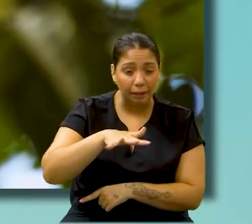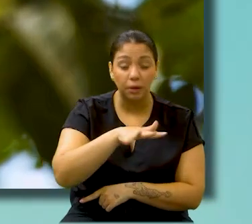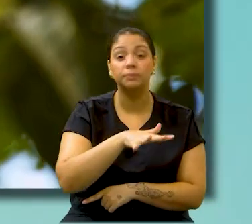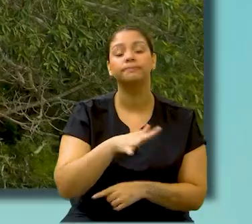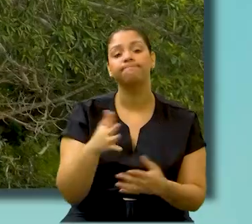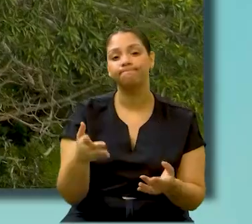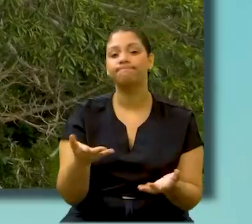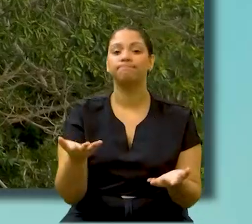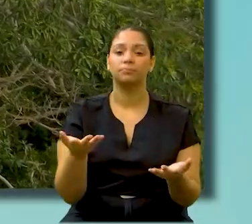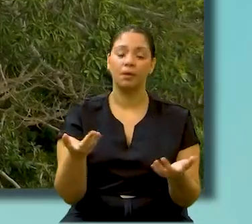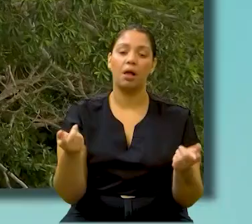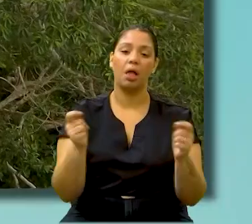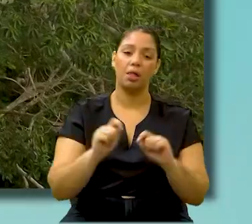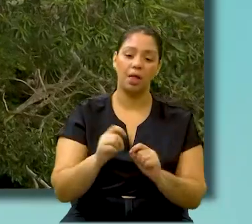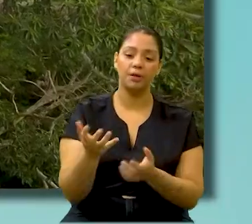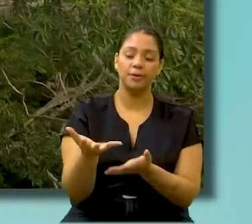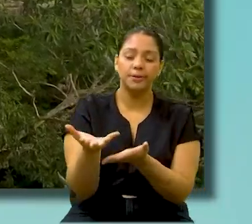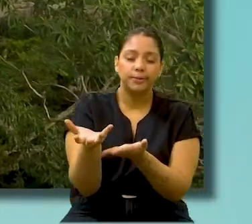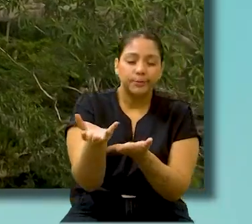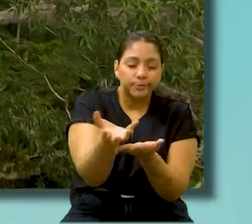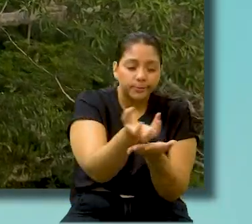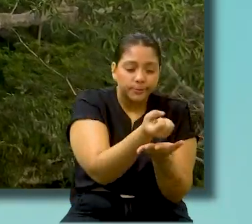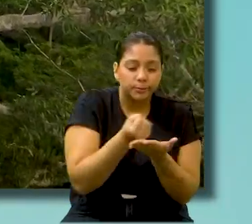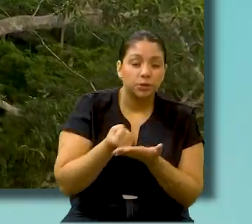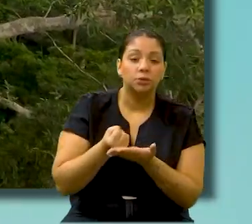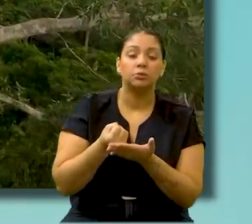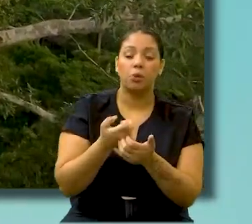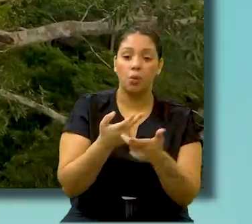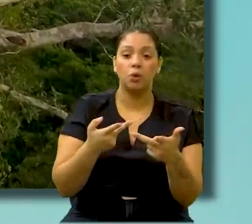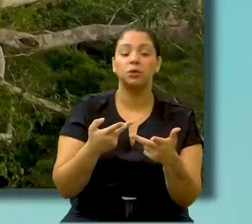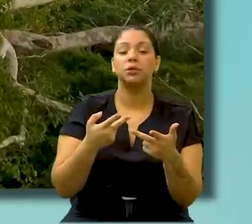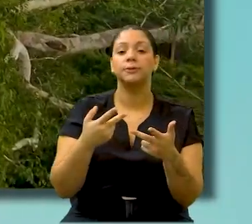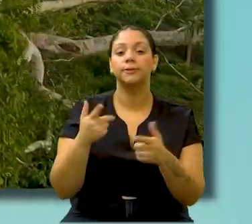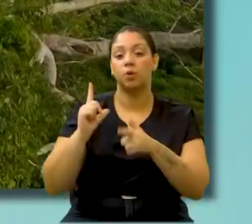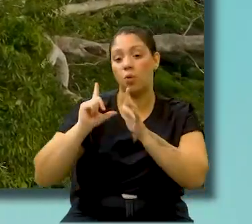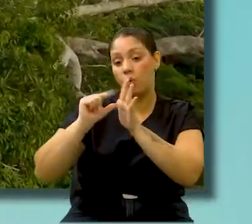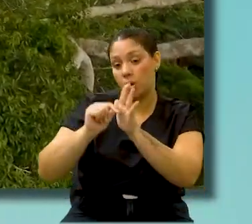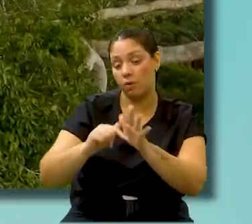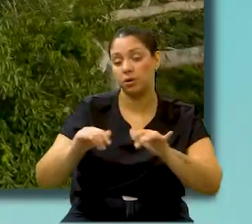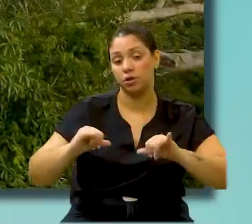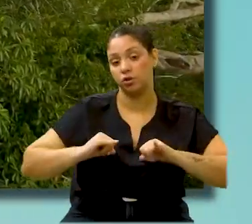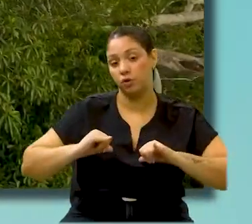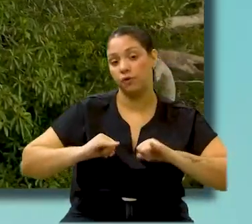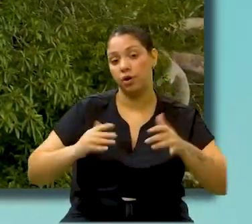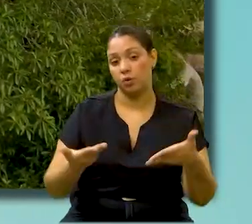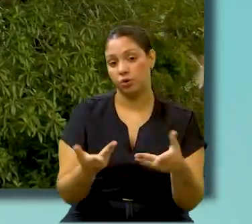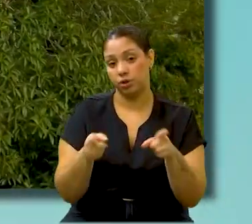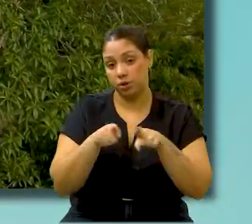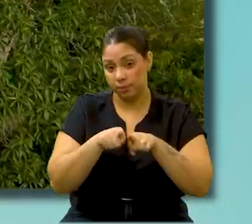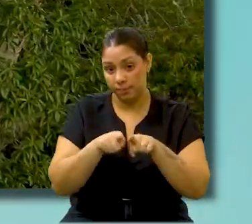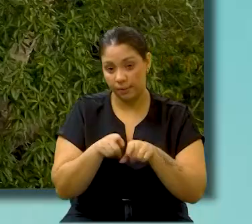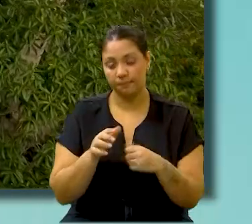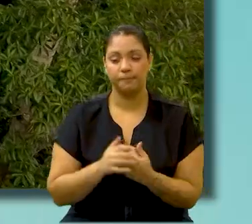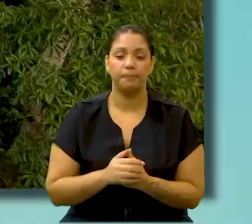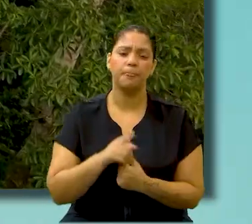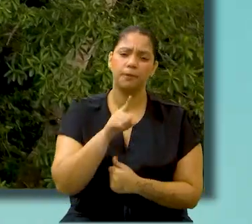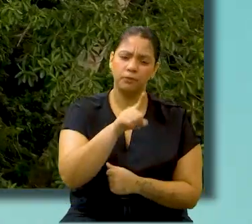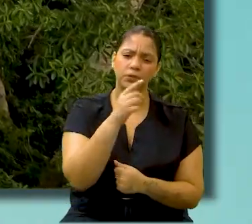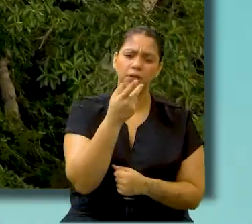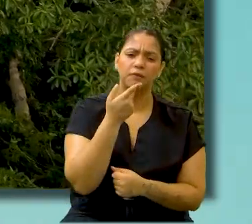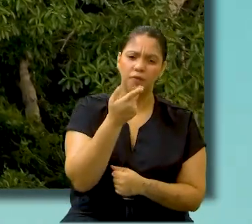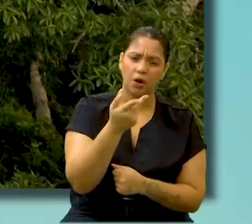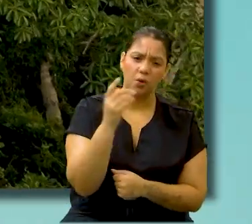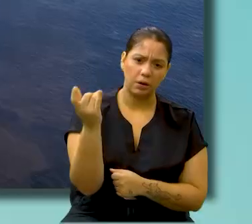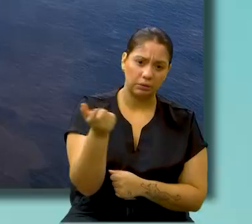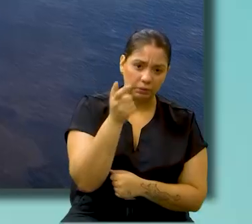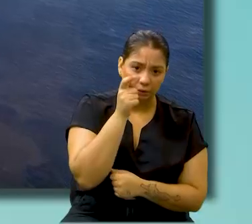isso contribui para essa exploração e para as consequências que a gente tem sofrido hoje. E o que você